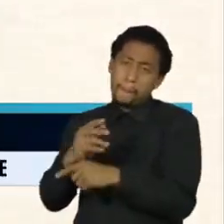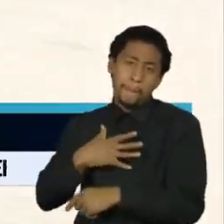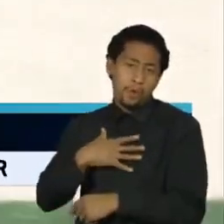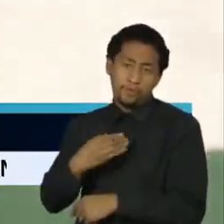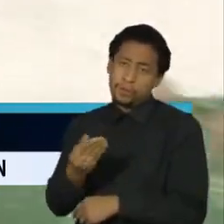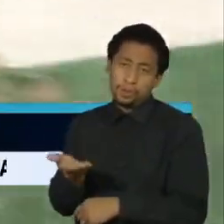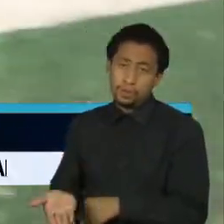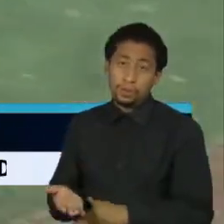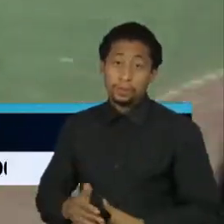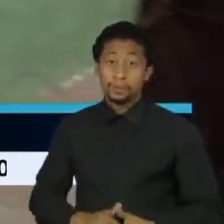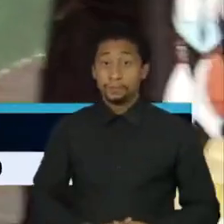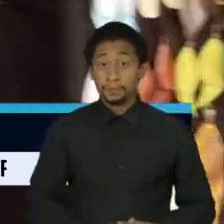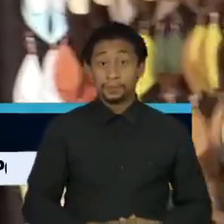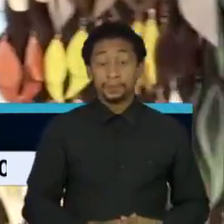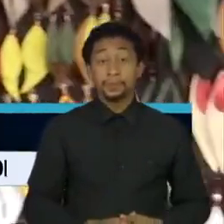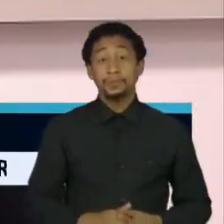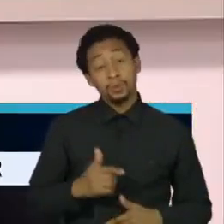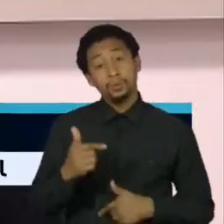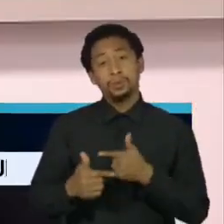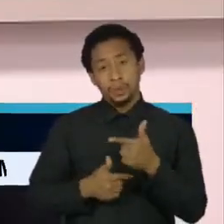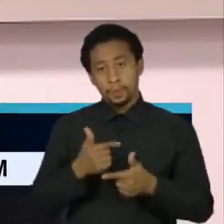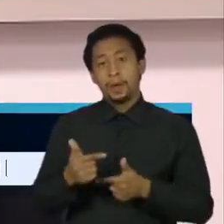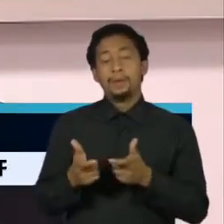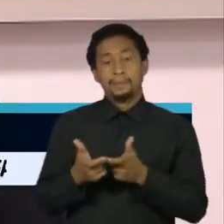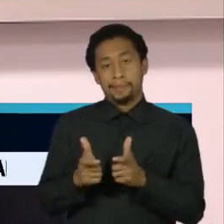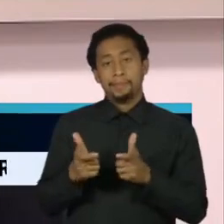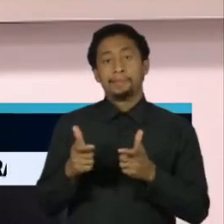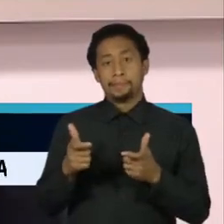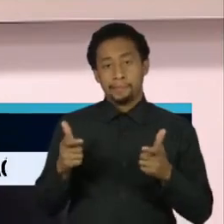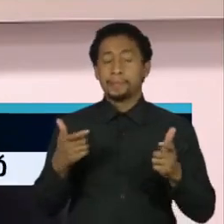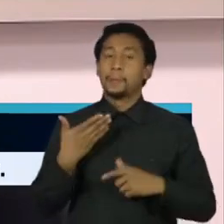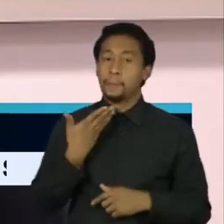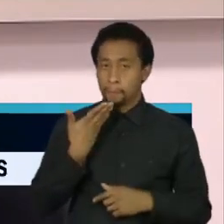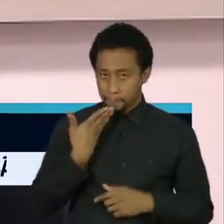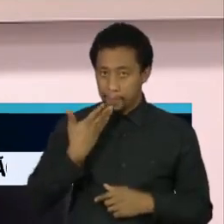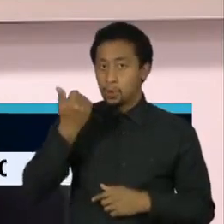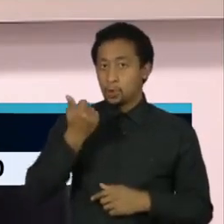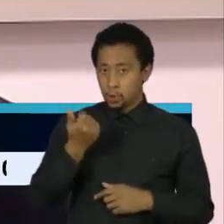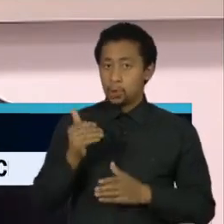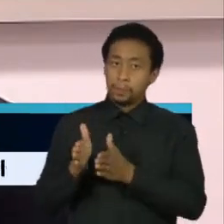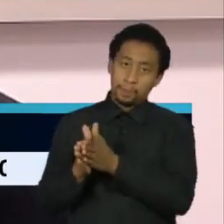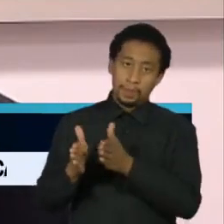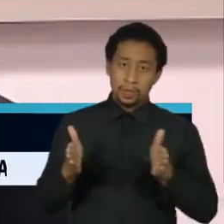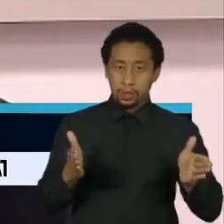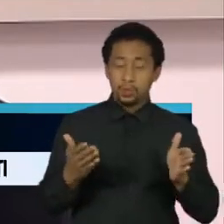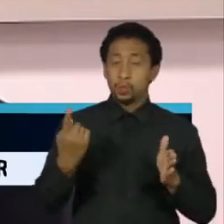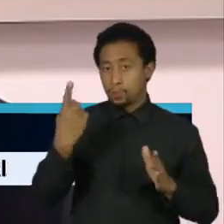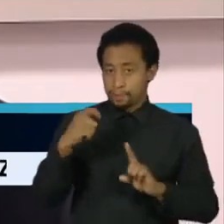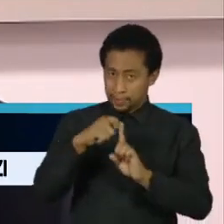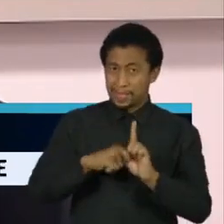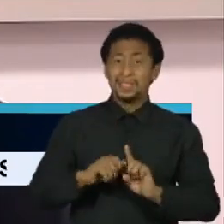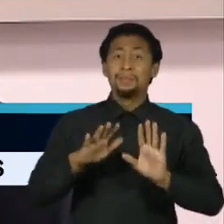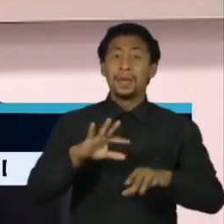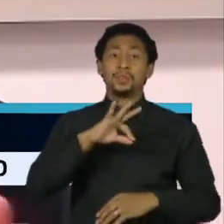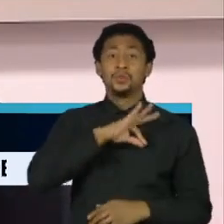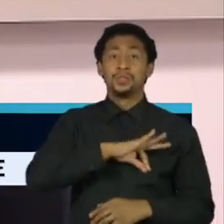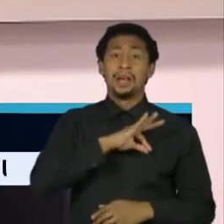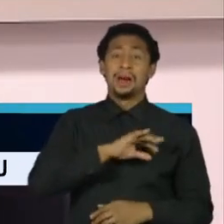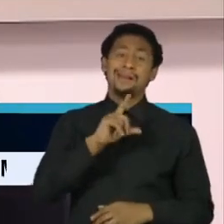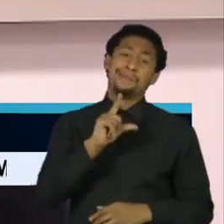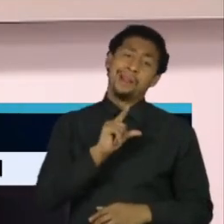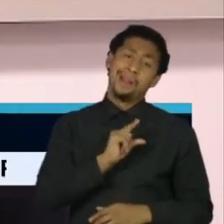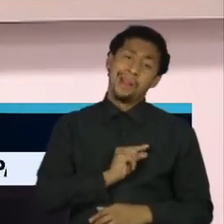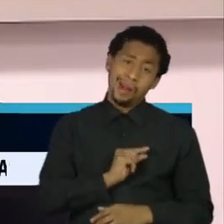tenha melhorado nos últimos 30 dias, mas a renda caiu, né? Então, não adianta melhorar o emprego de um lado, que é